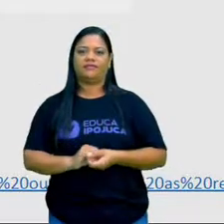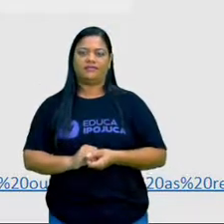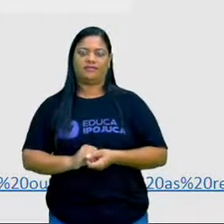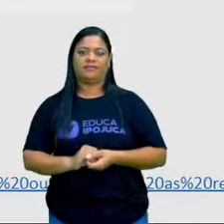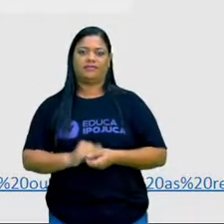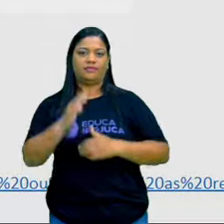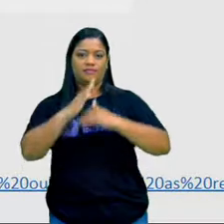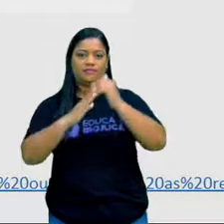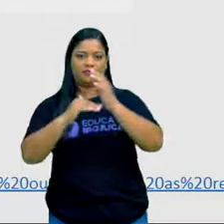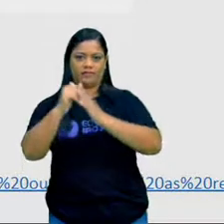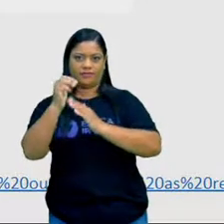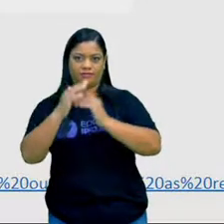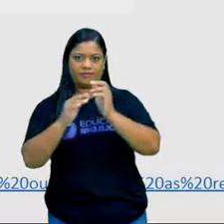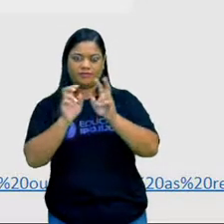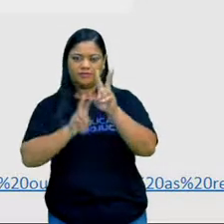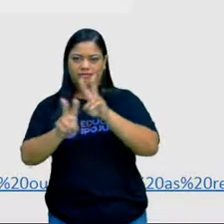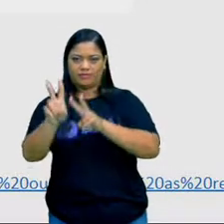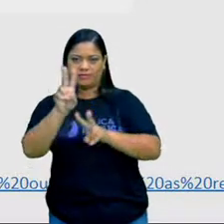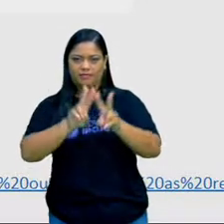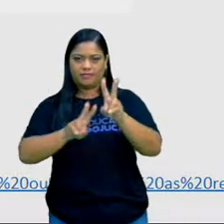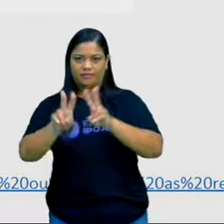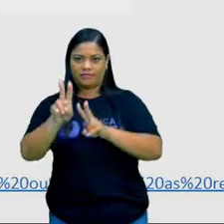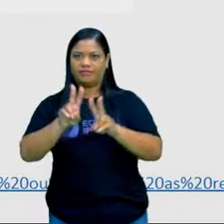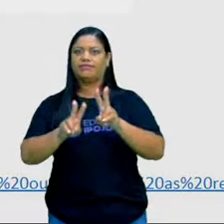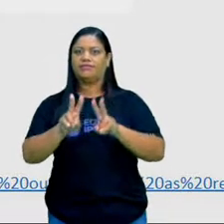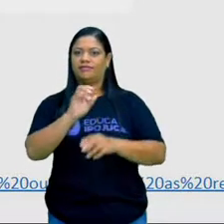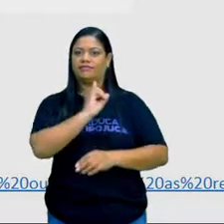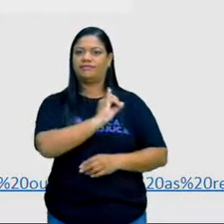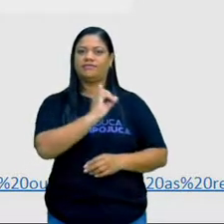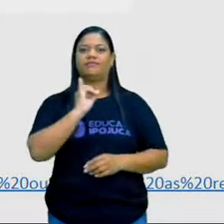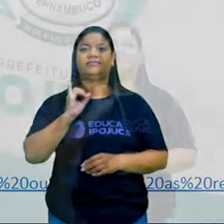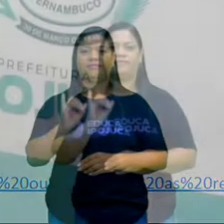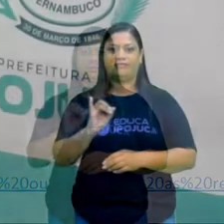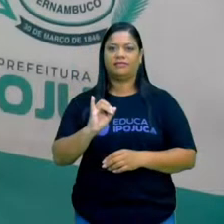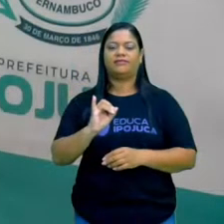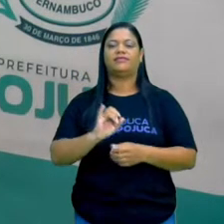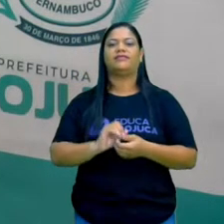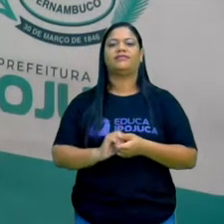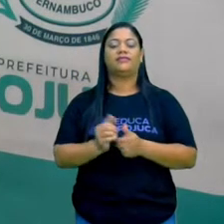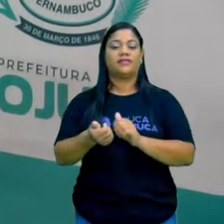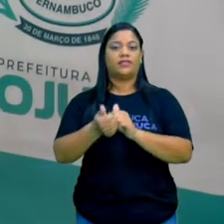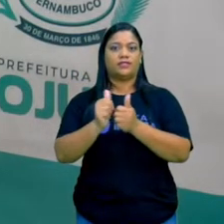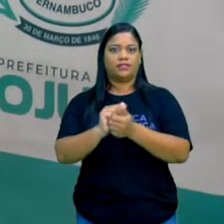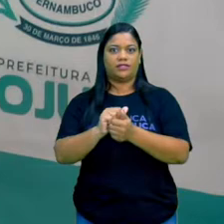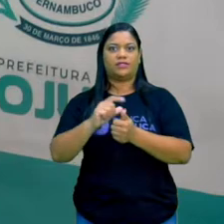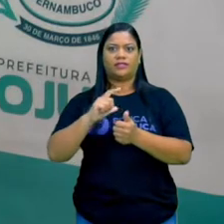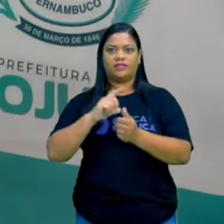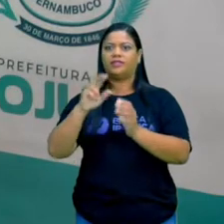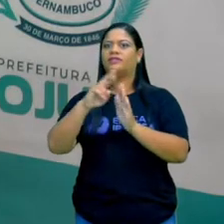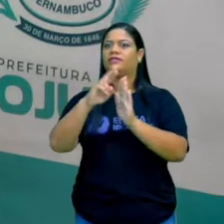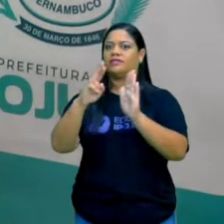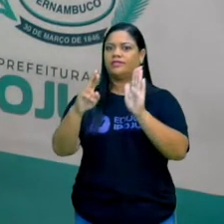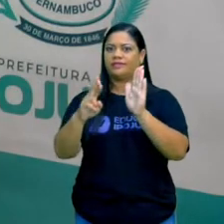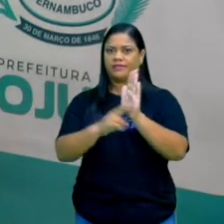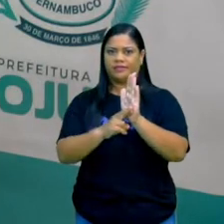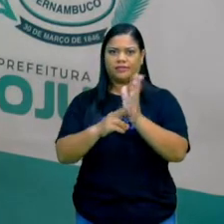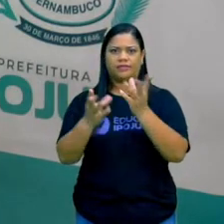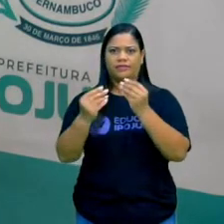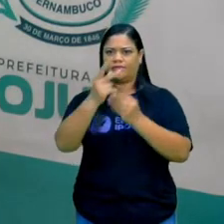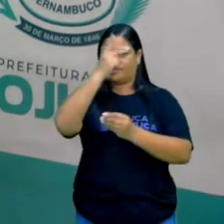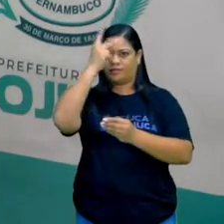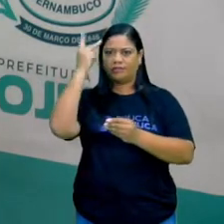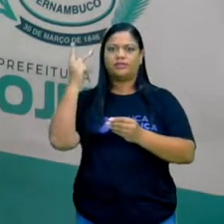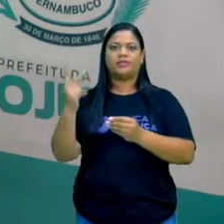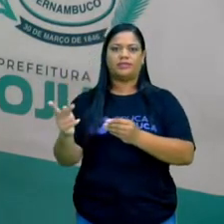cunho profissional e monitorado por suas instituições. Geralmente o esporte, ele tem todas aquelas regras, muita gente